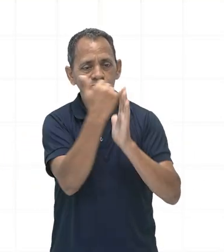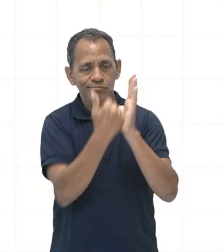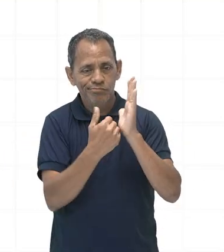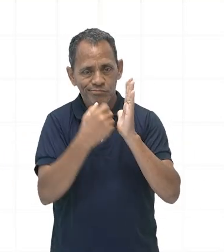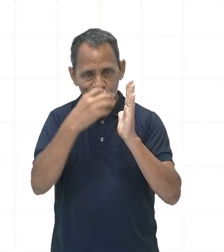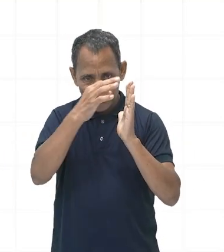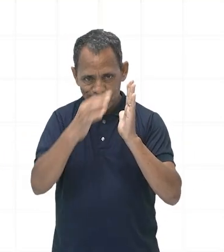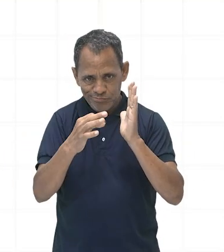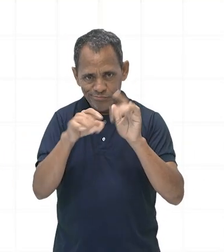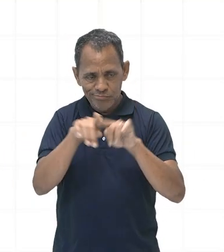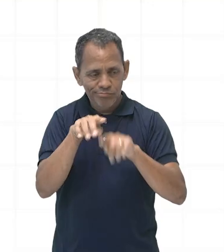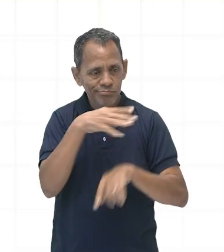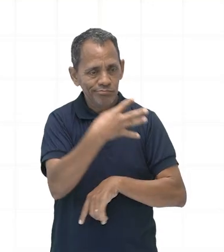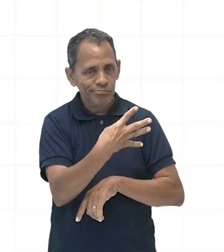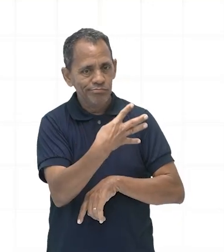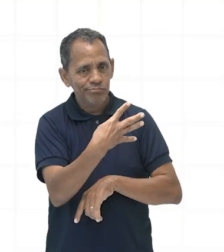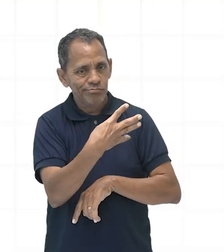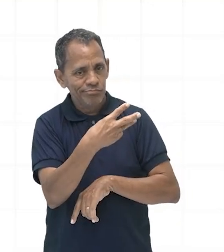43,20,